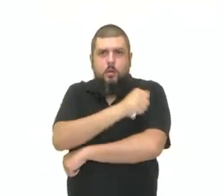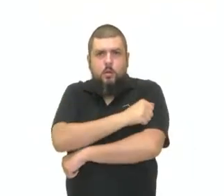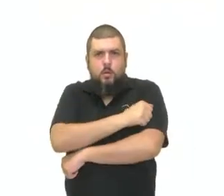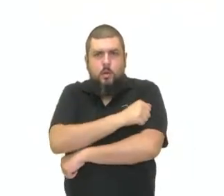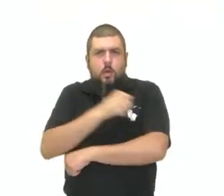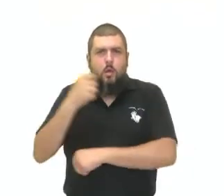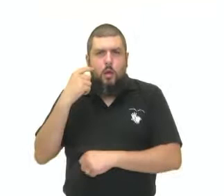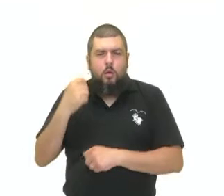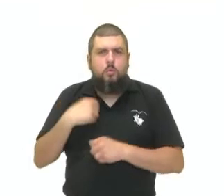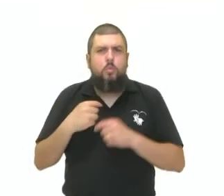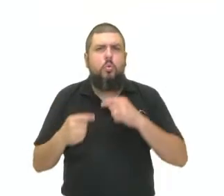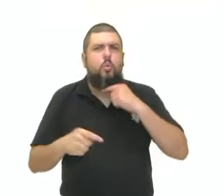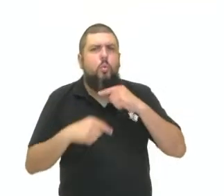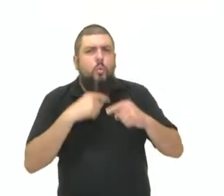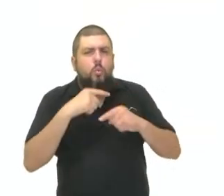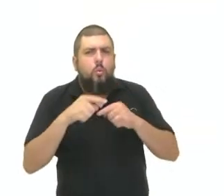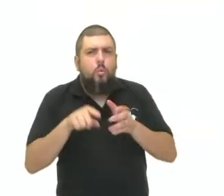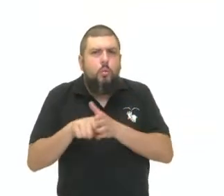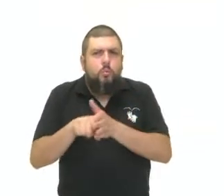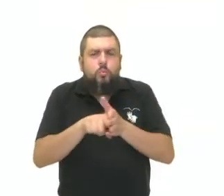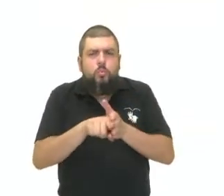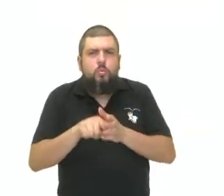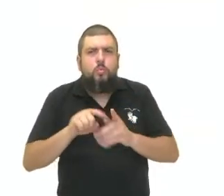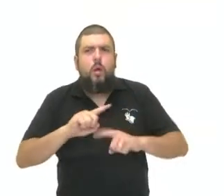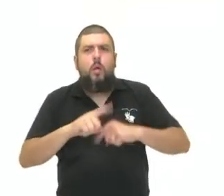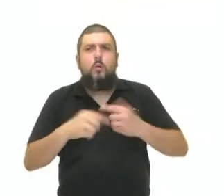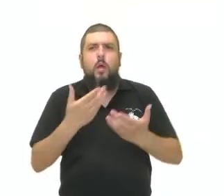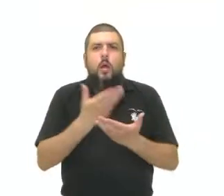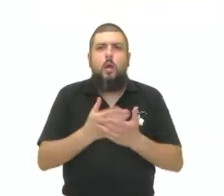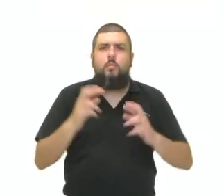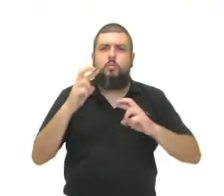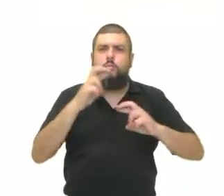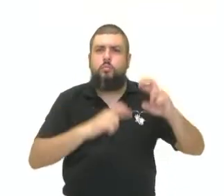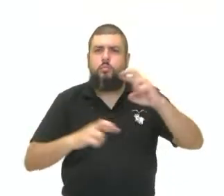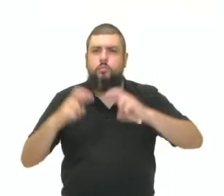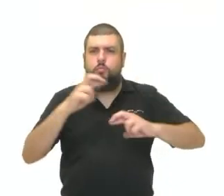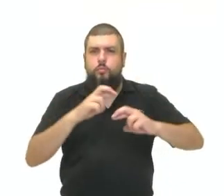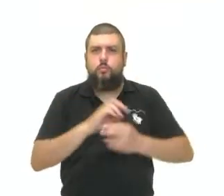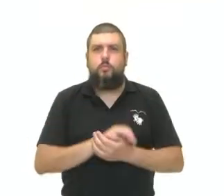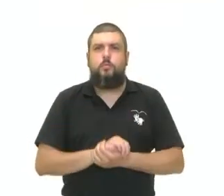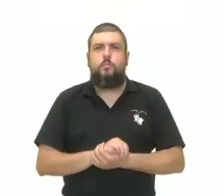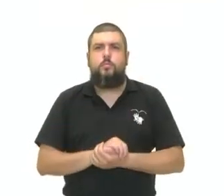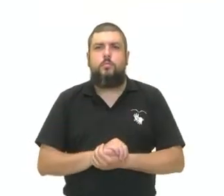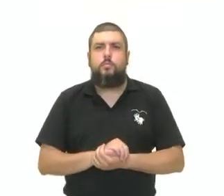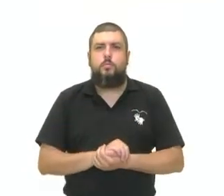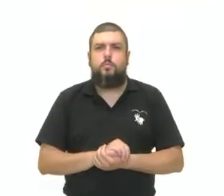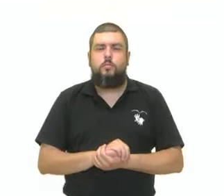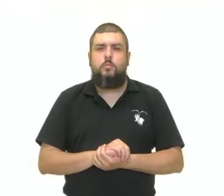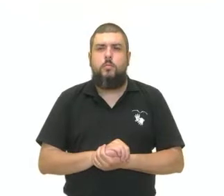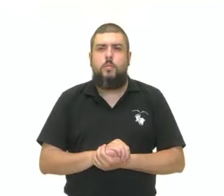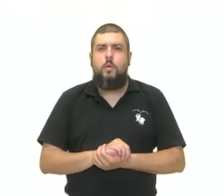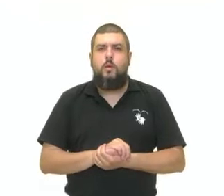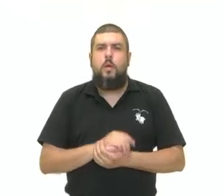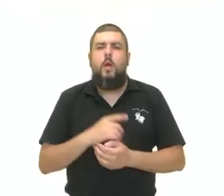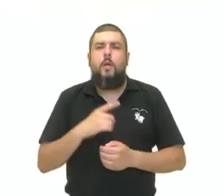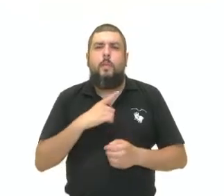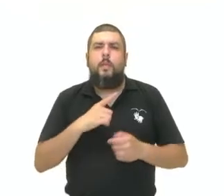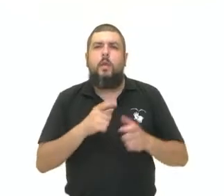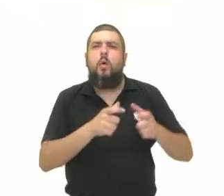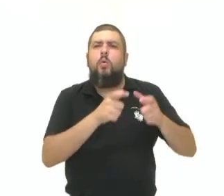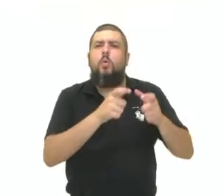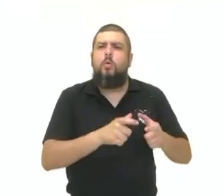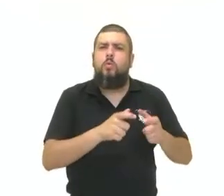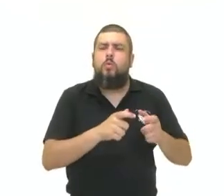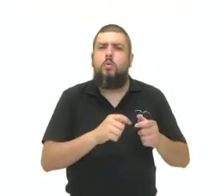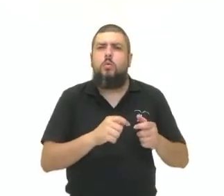duvidoso para análise em sala de aula. Temos outros elementos do lead: o onde, em que lugar esse fato